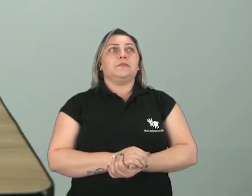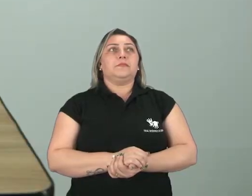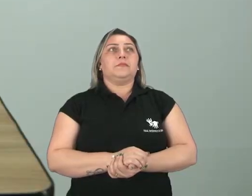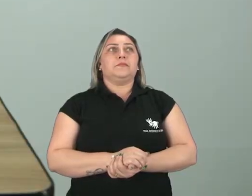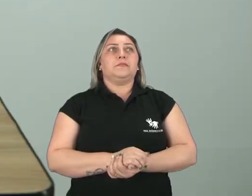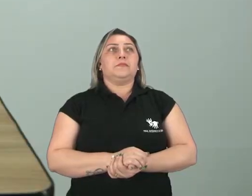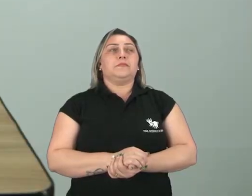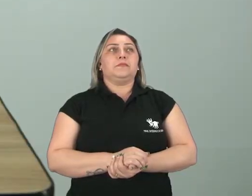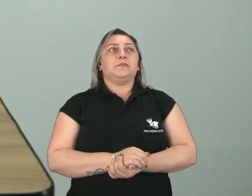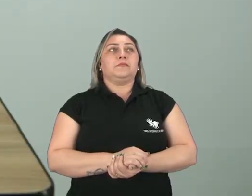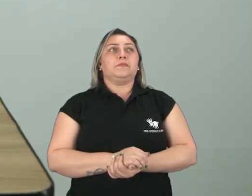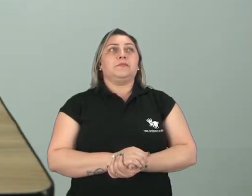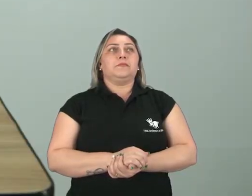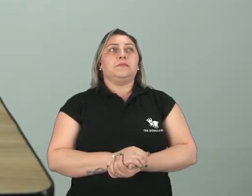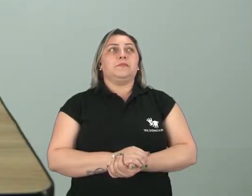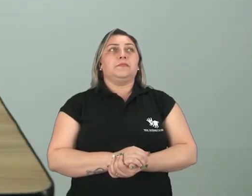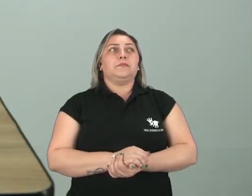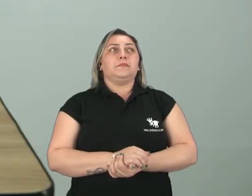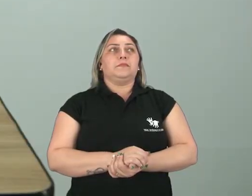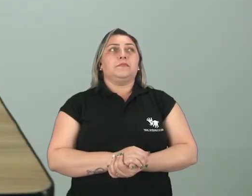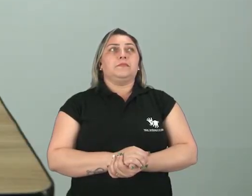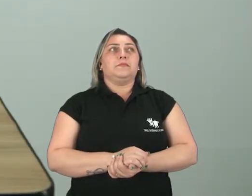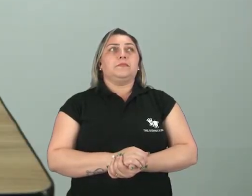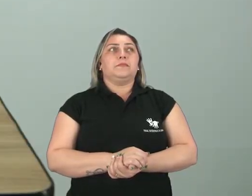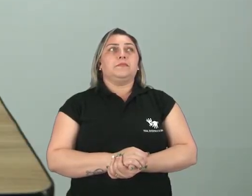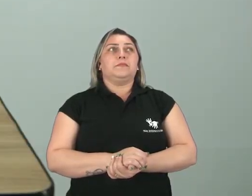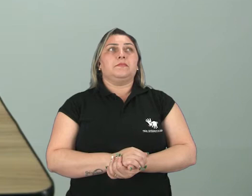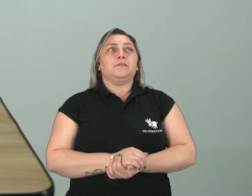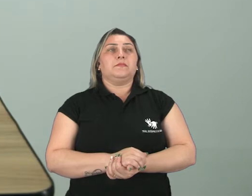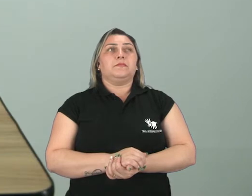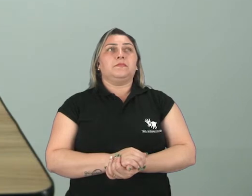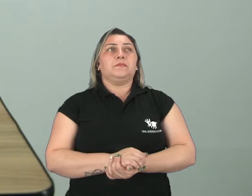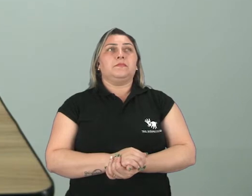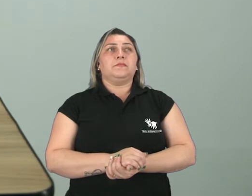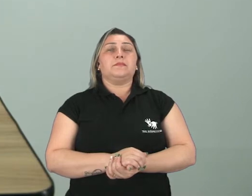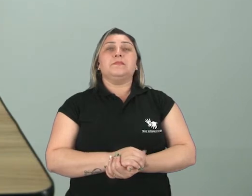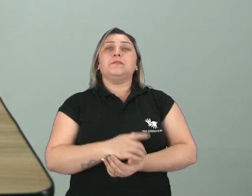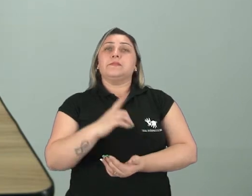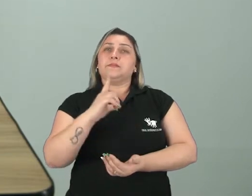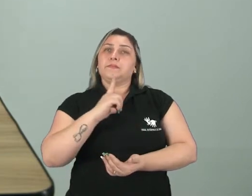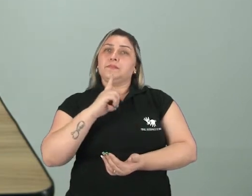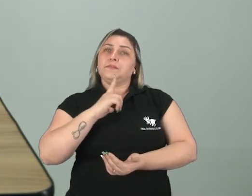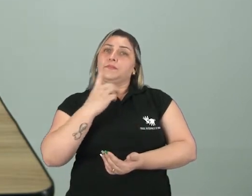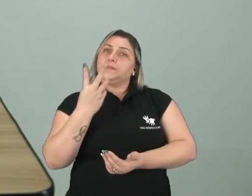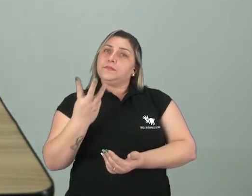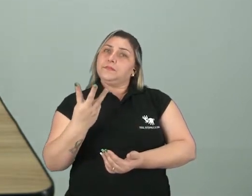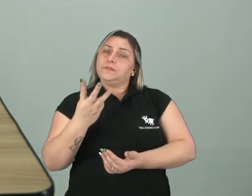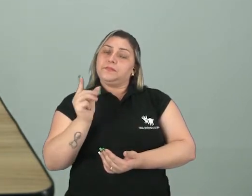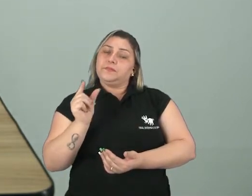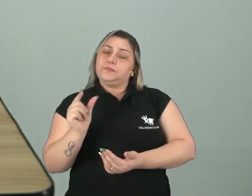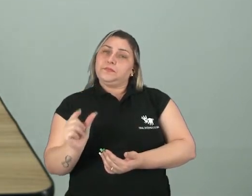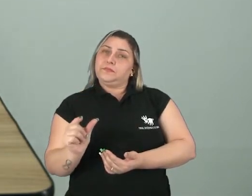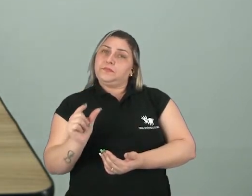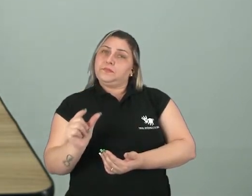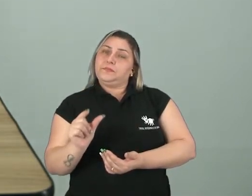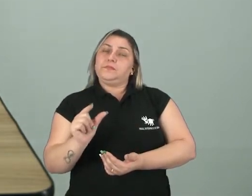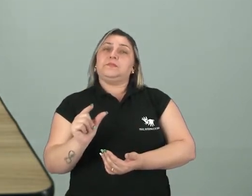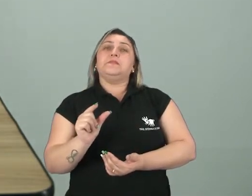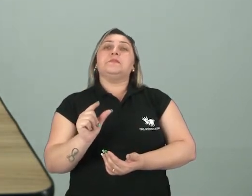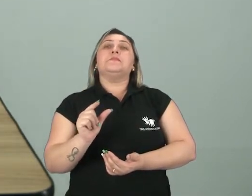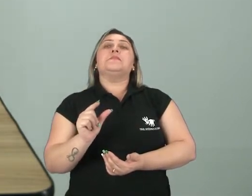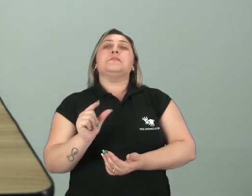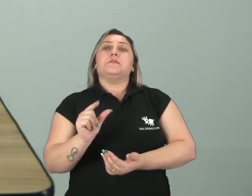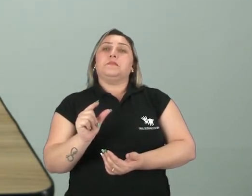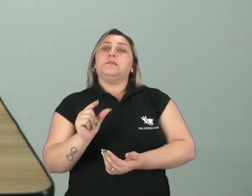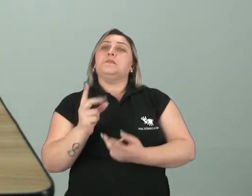só organizar melhor Tá certo então temos aqui três palavras com sons